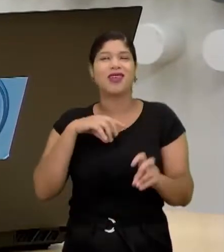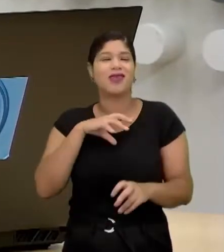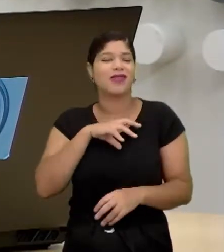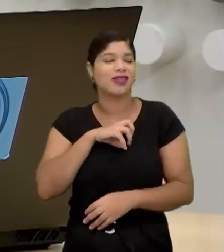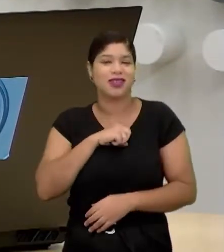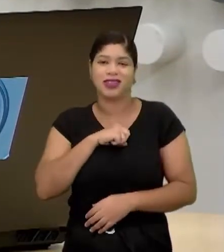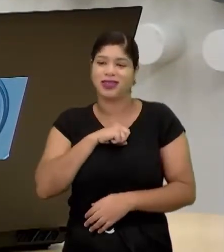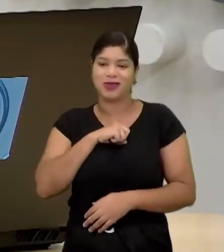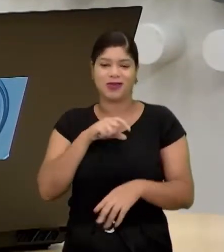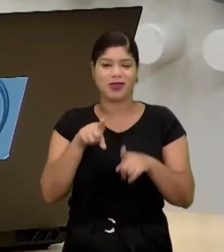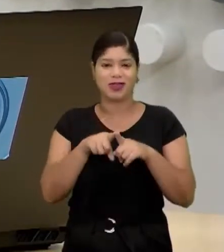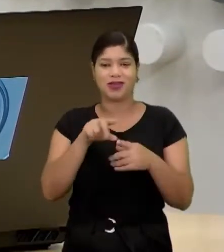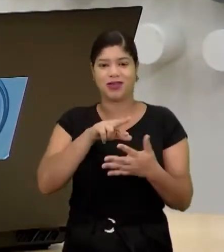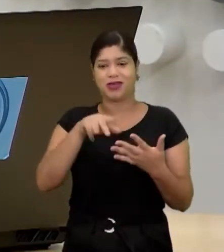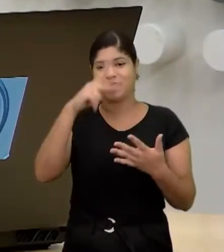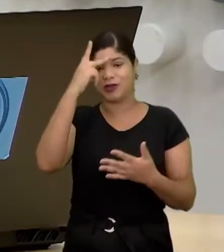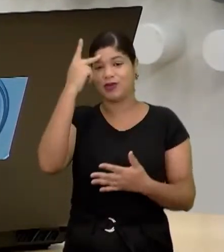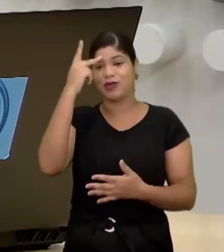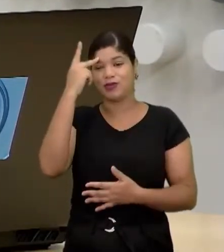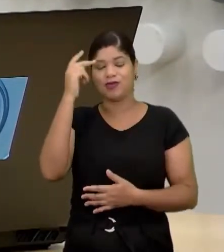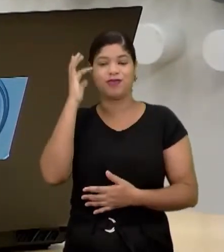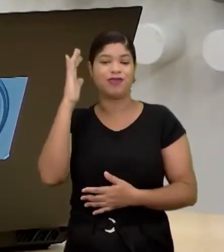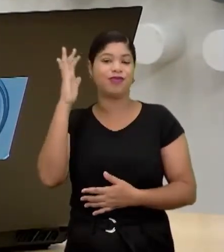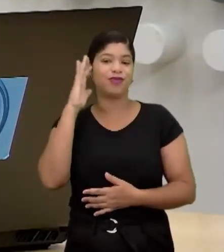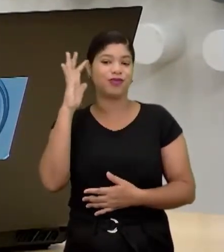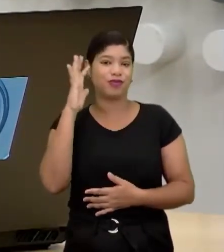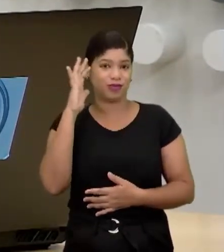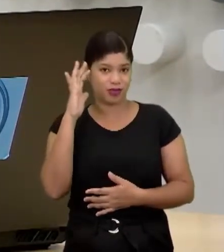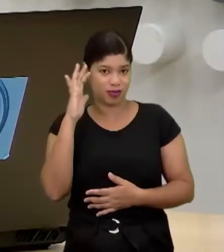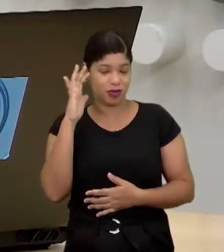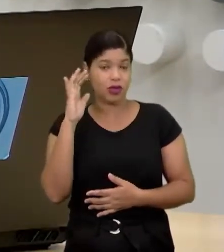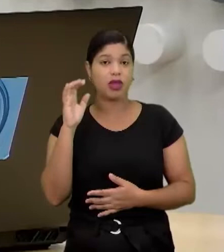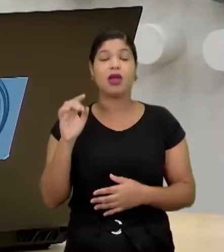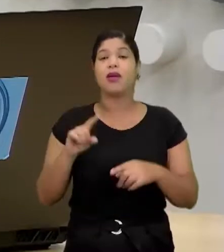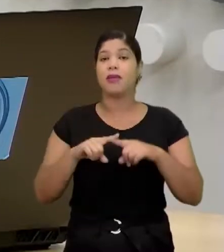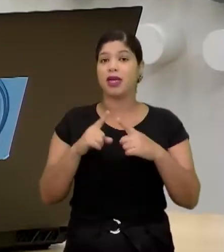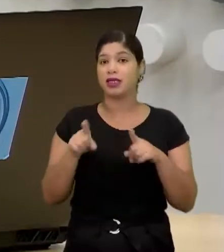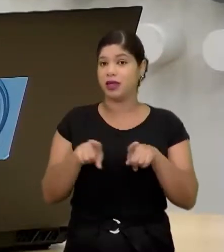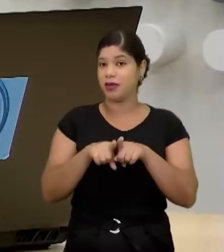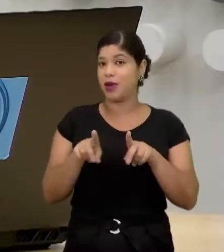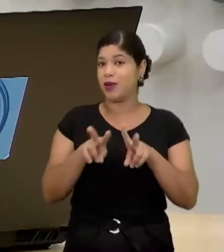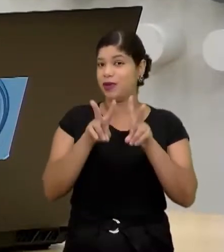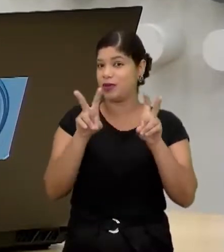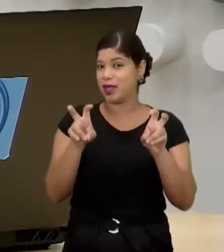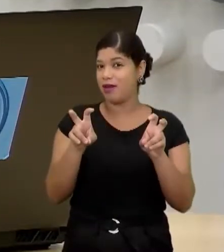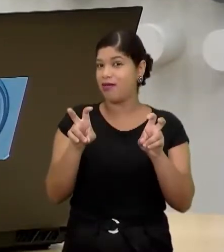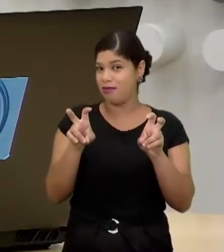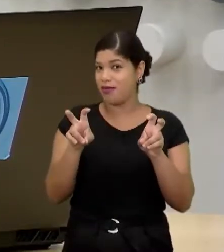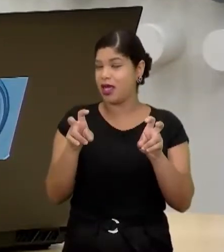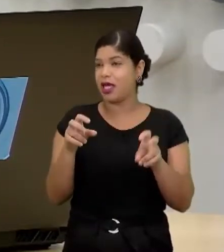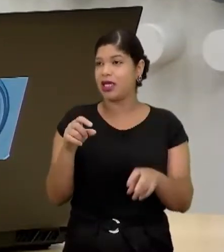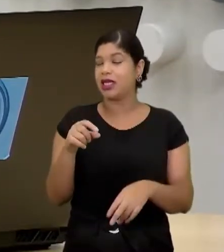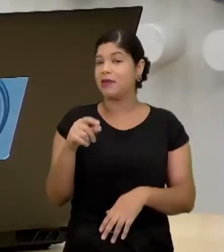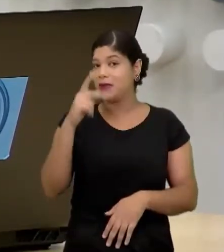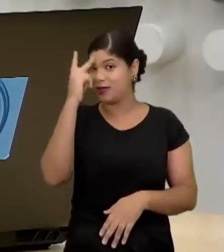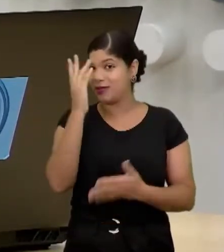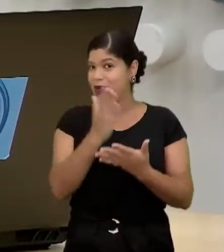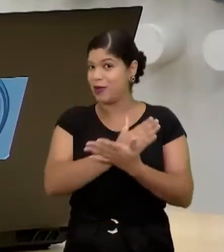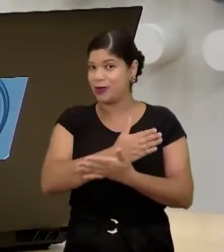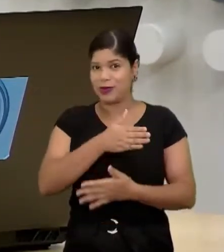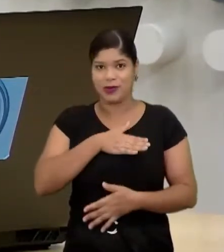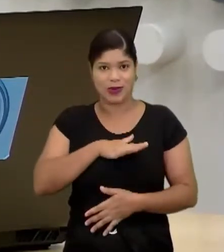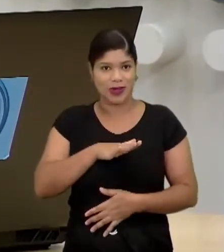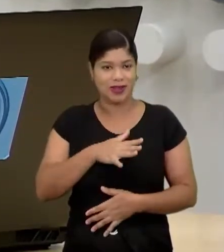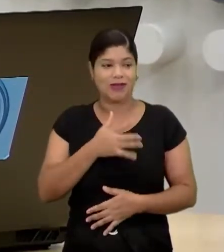dedicaram mas ao mesmo tempo pode ser um tema cheio de armadilhas né as quais a gente quer evitar